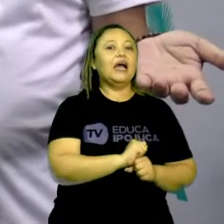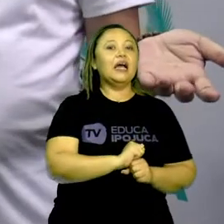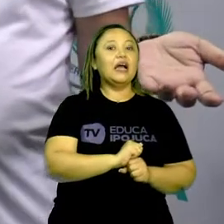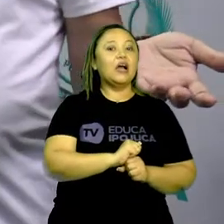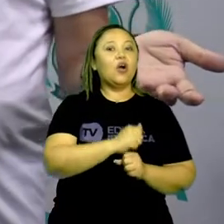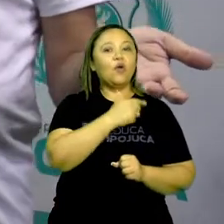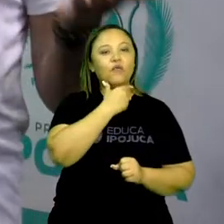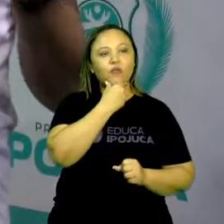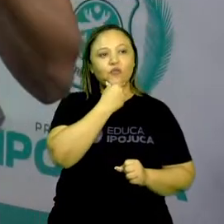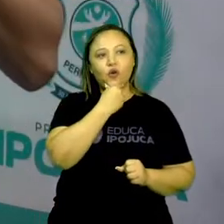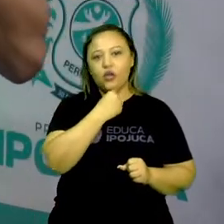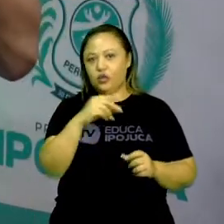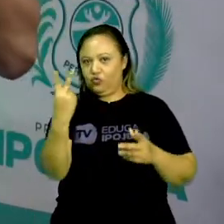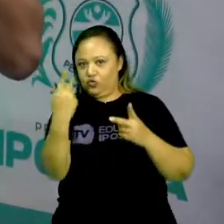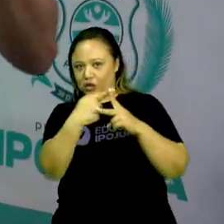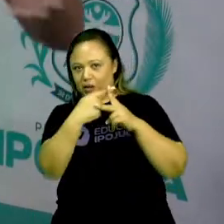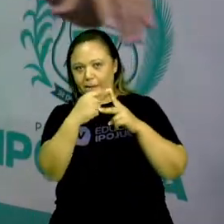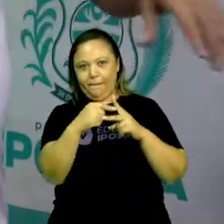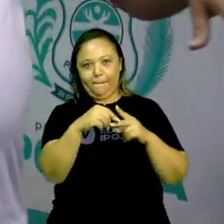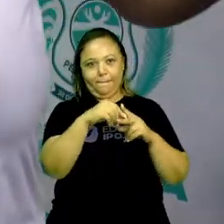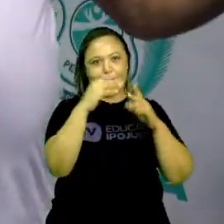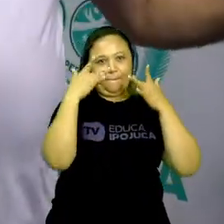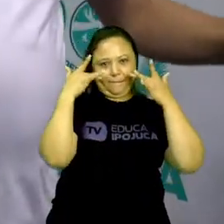Chicó. Então vejam,